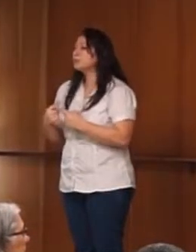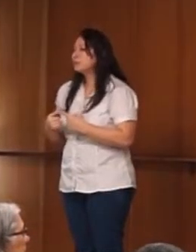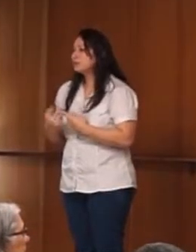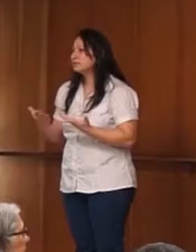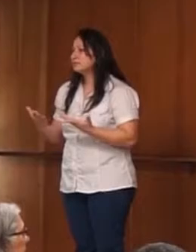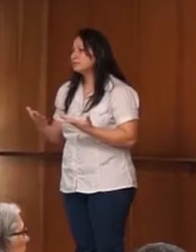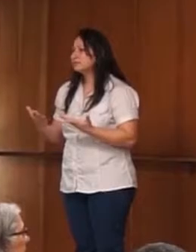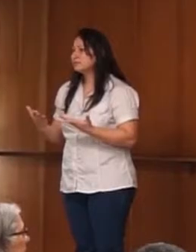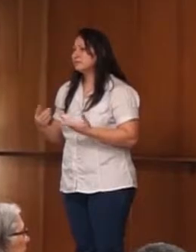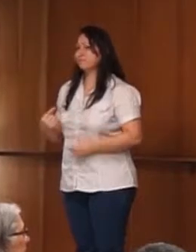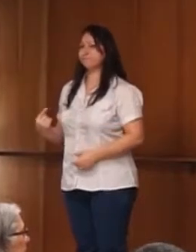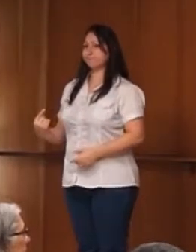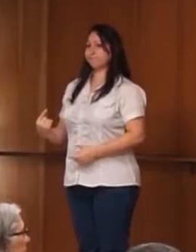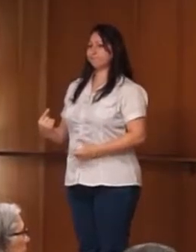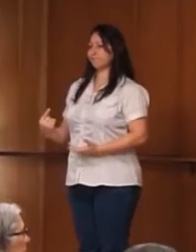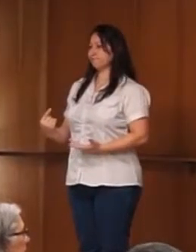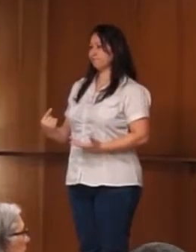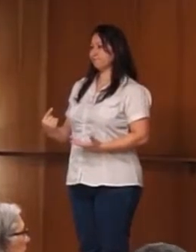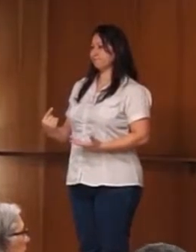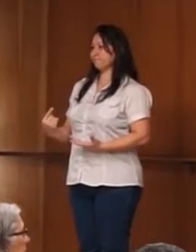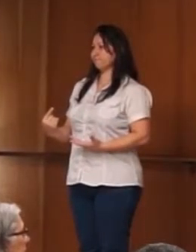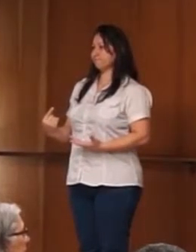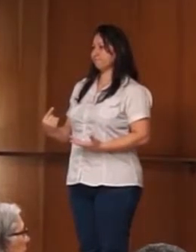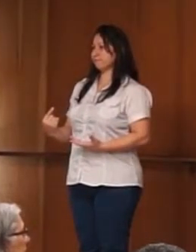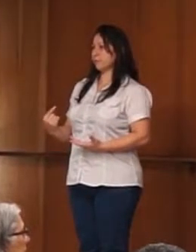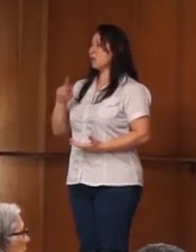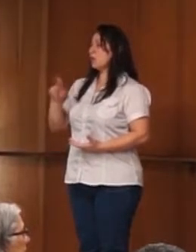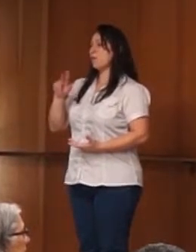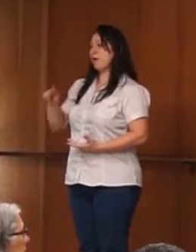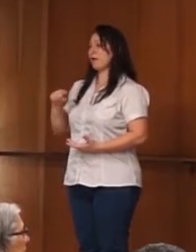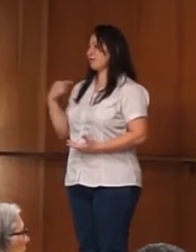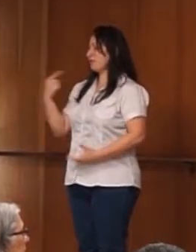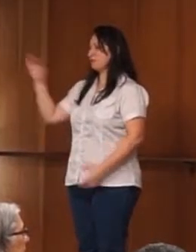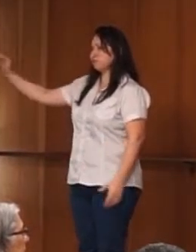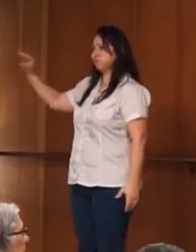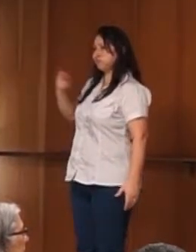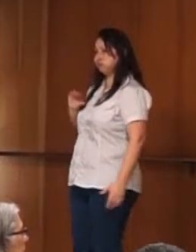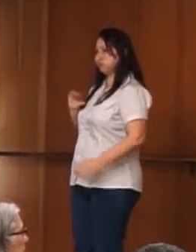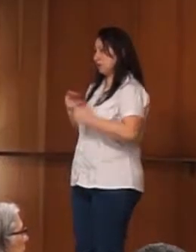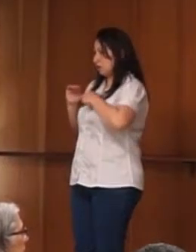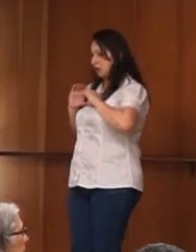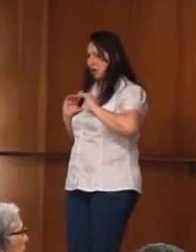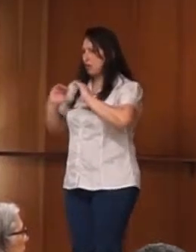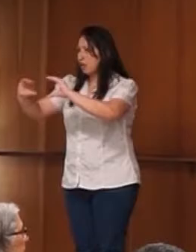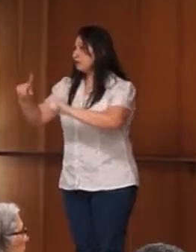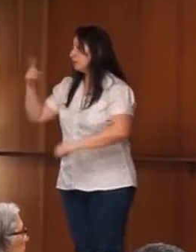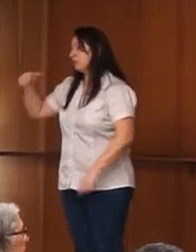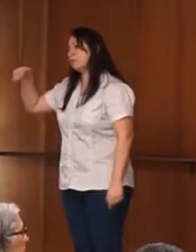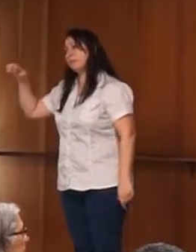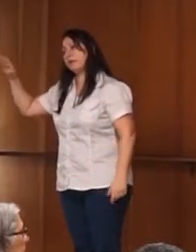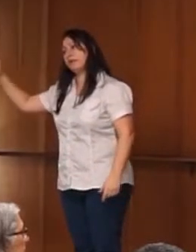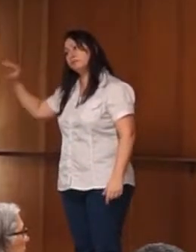expandir mais porque nós não somos quem produz o recurso que chega do Ministério da Educação